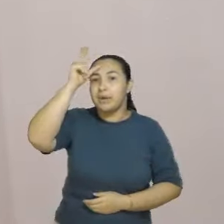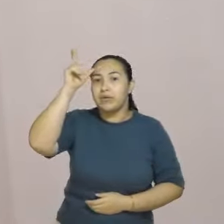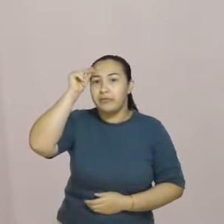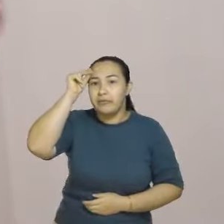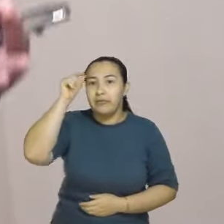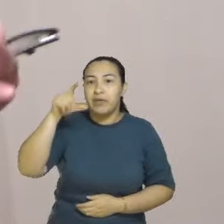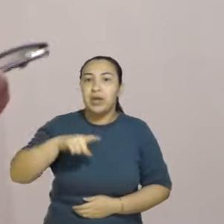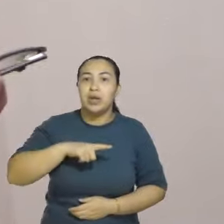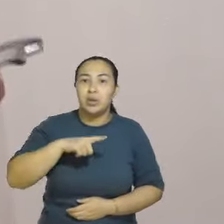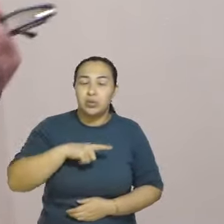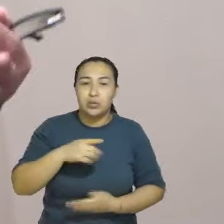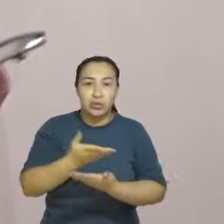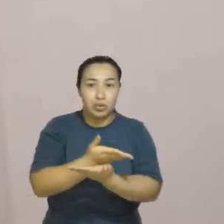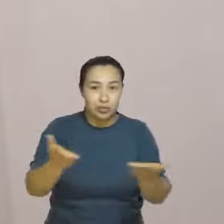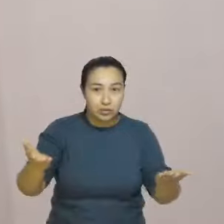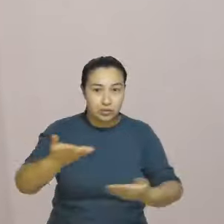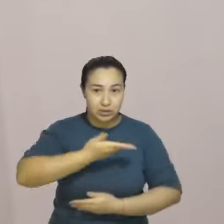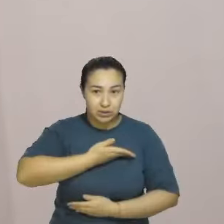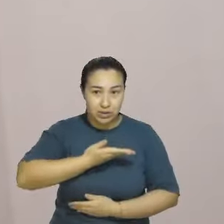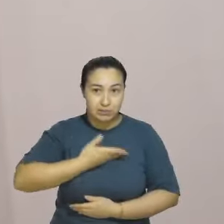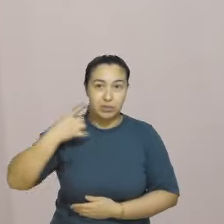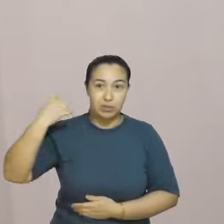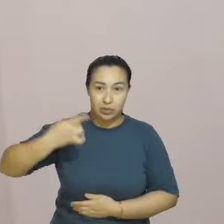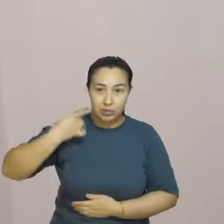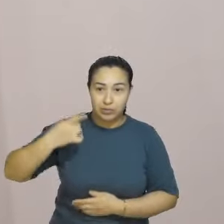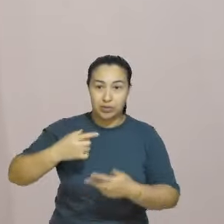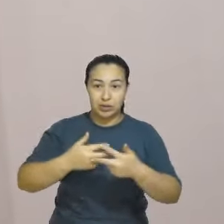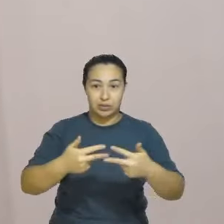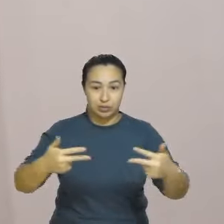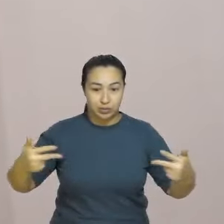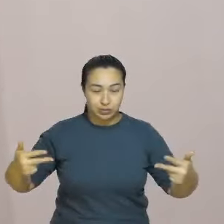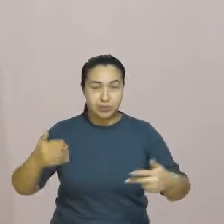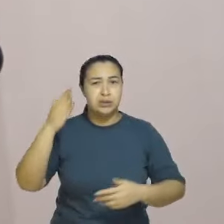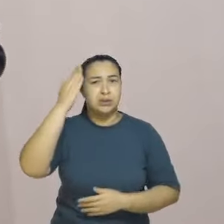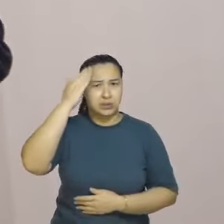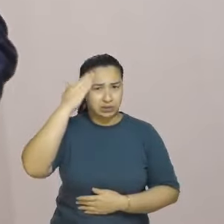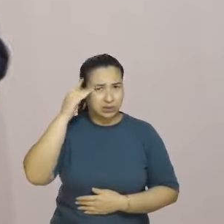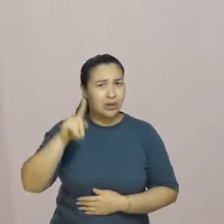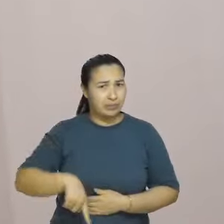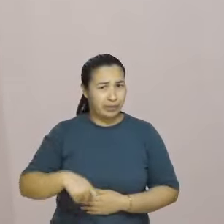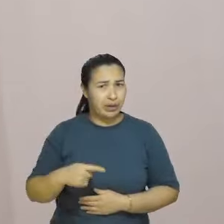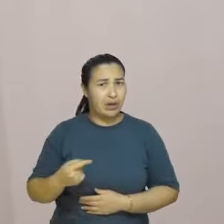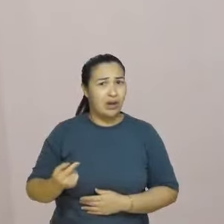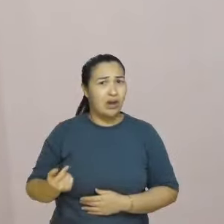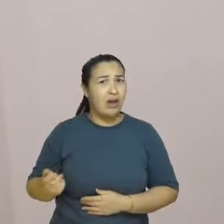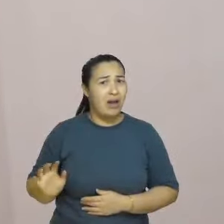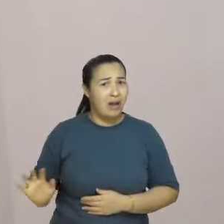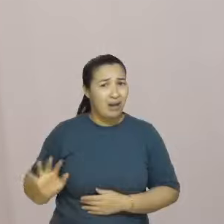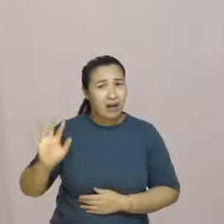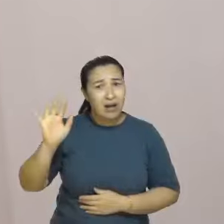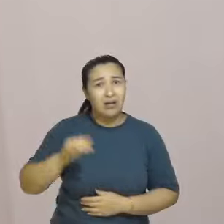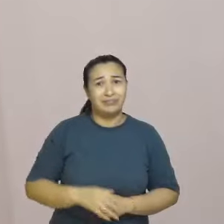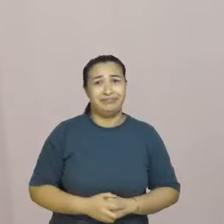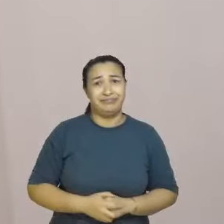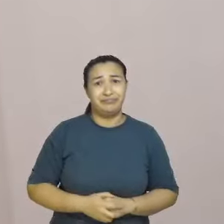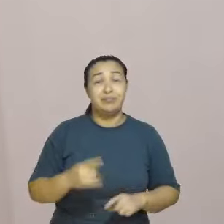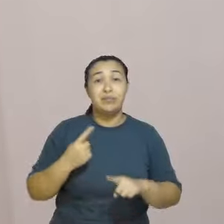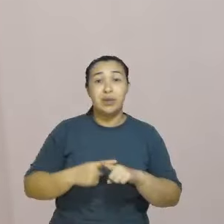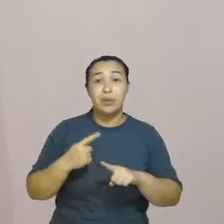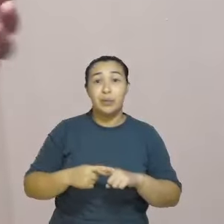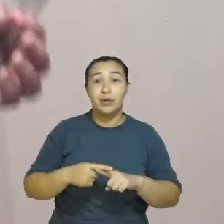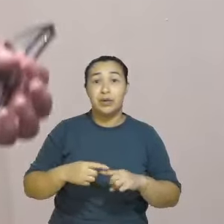de prefeito e como deputado recebe os prefeitos, sabe do custo que isso tem causado às prefeituras por imposição do Ministério Público de